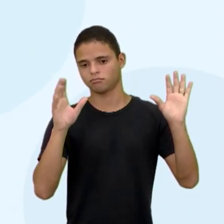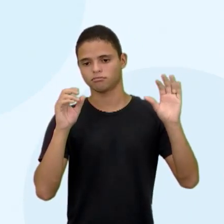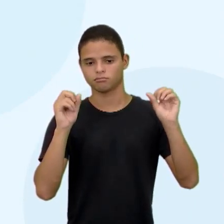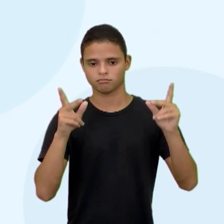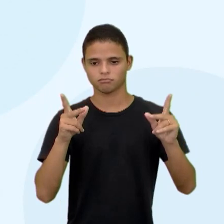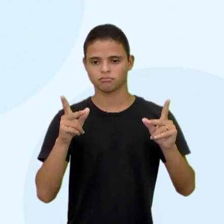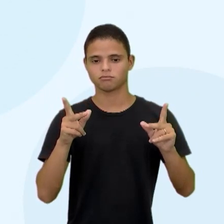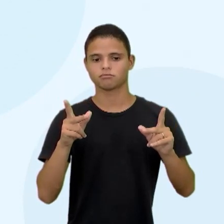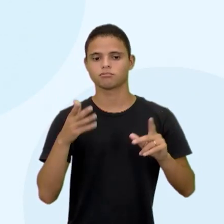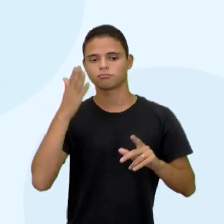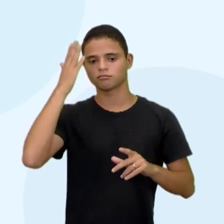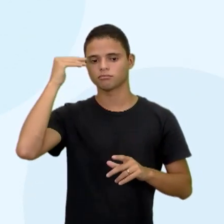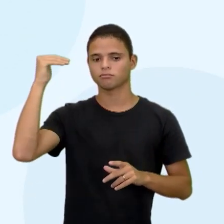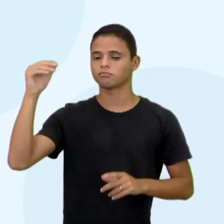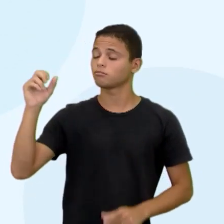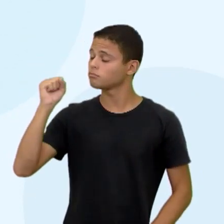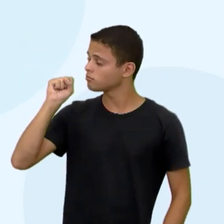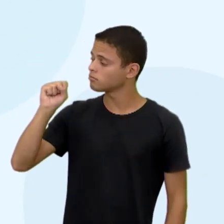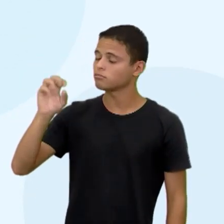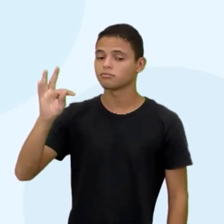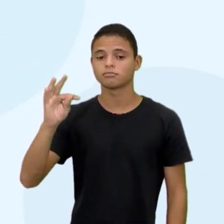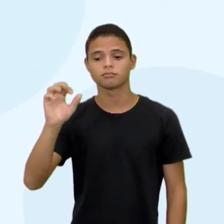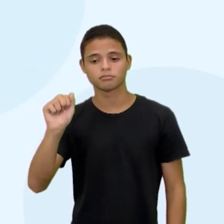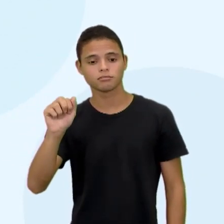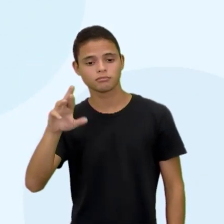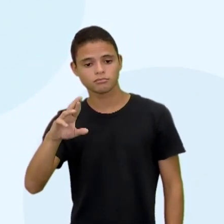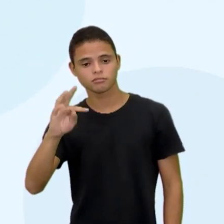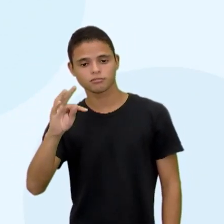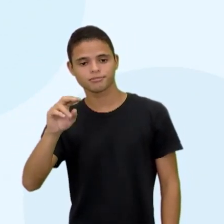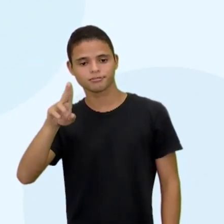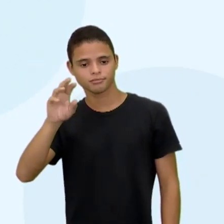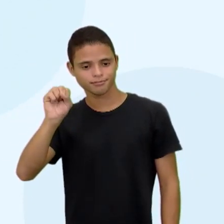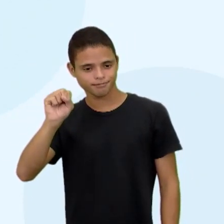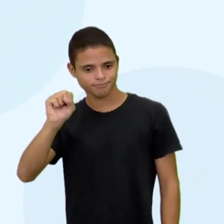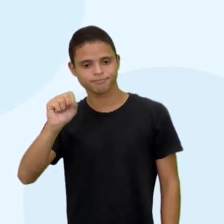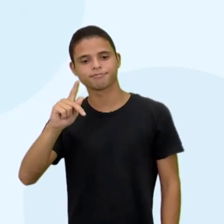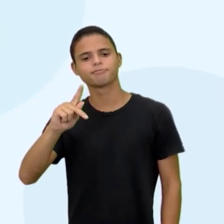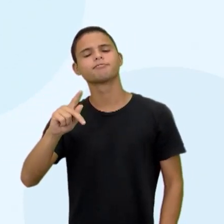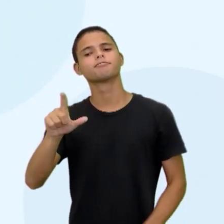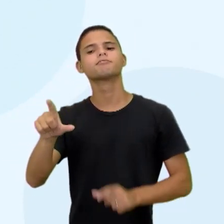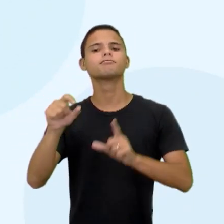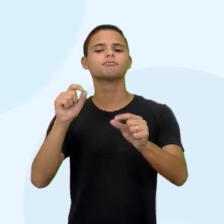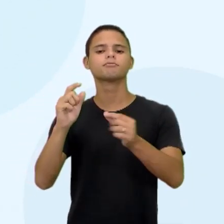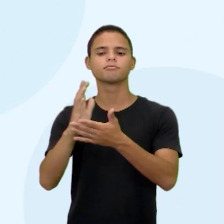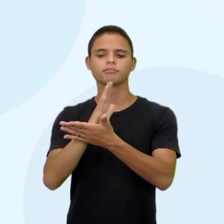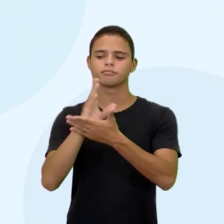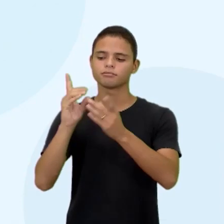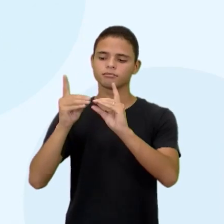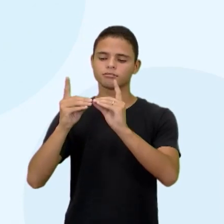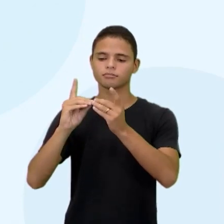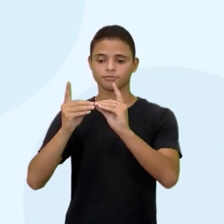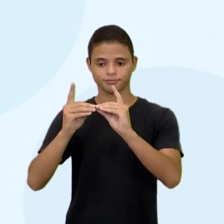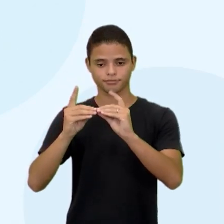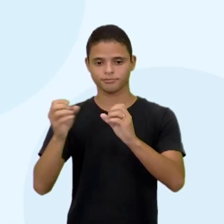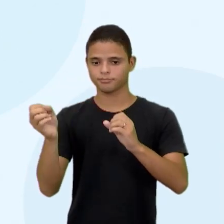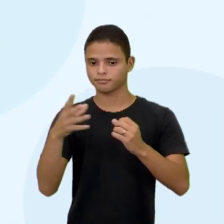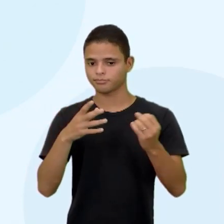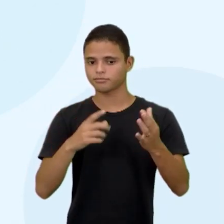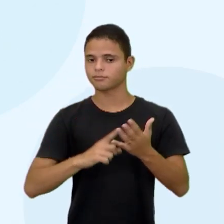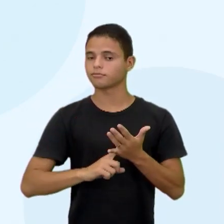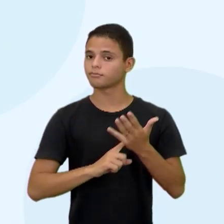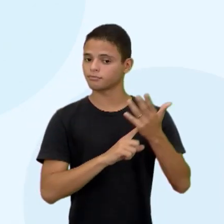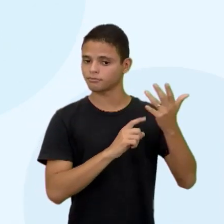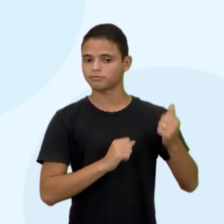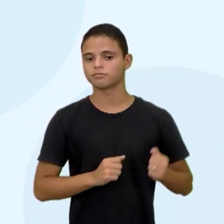startups, que costumam optar por candidatos mais dinâmicos para trabalhar em ambientes com inovação e